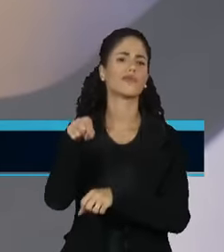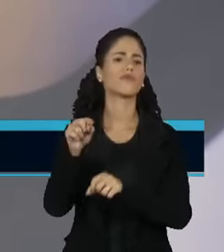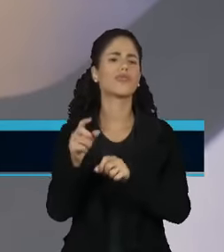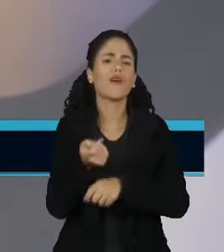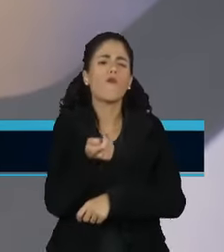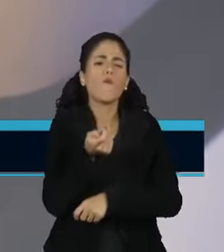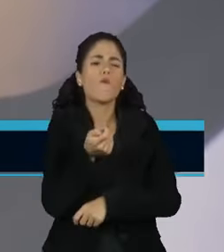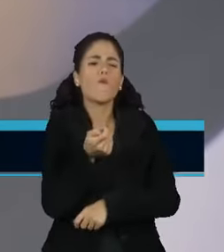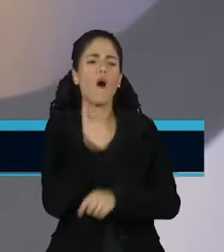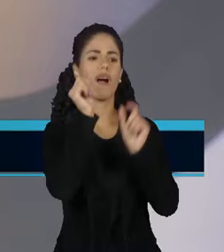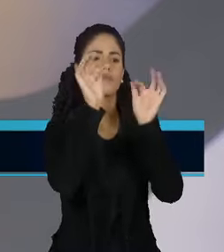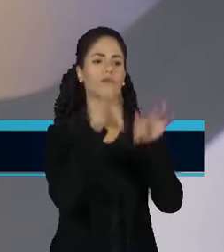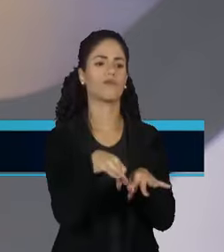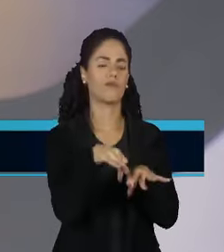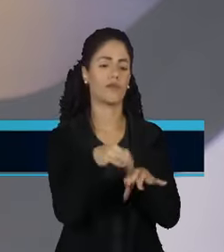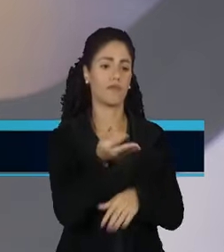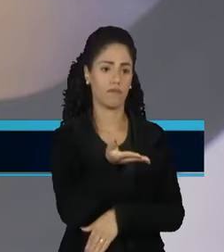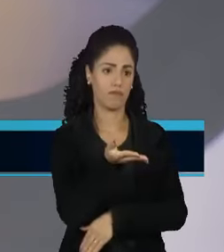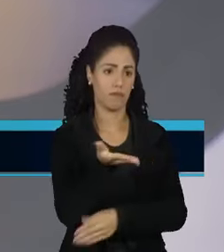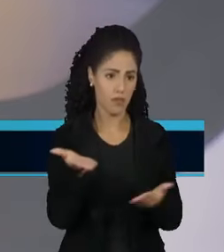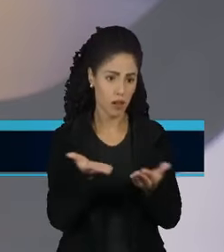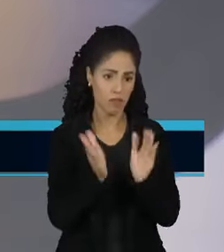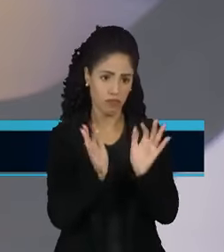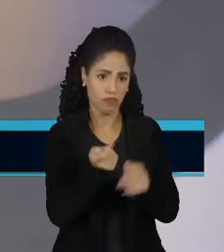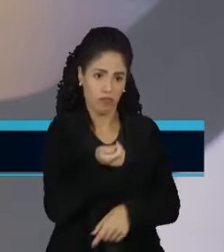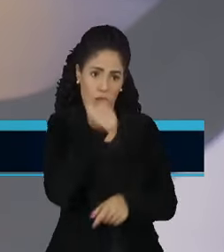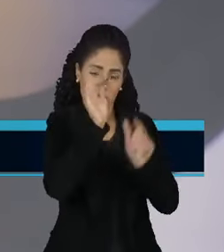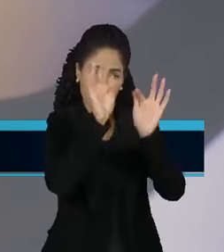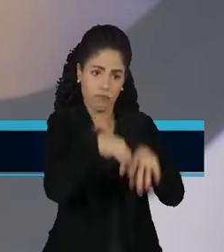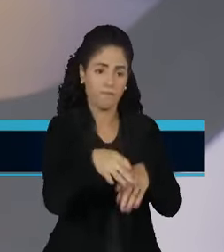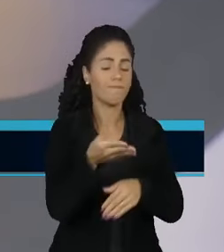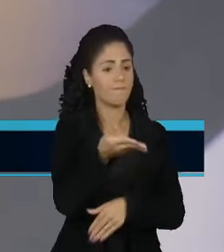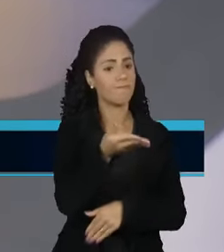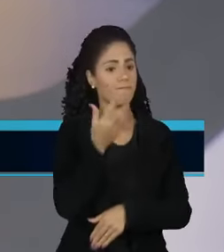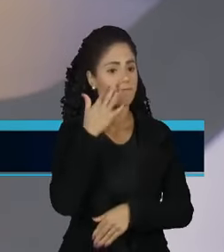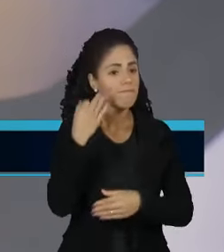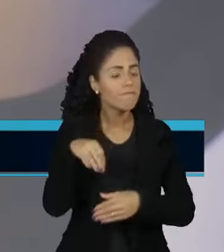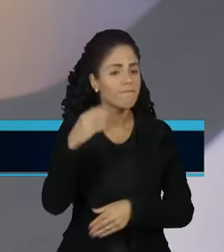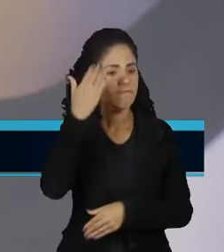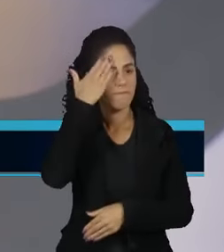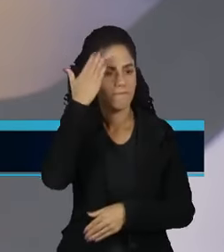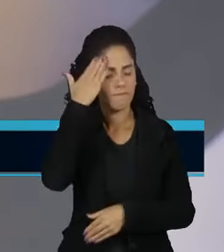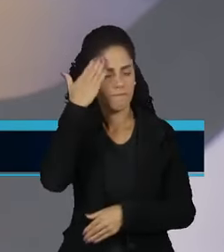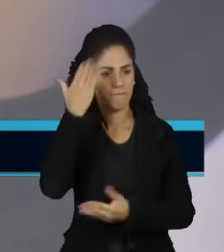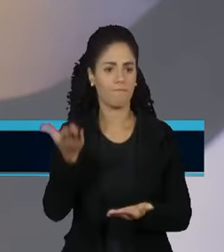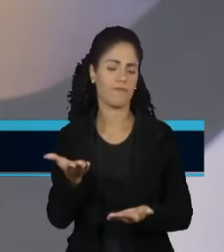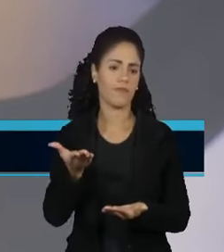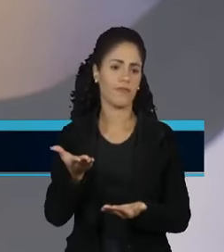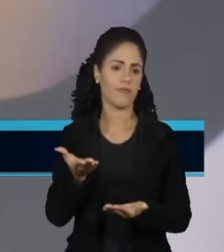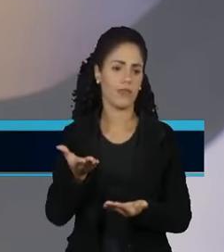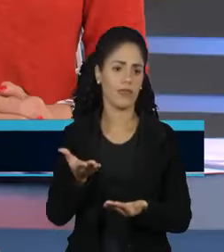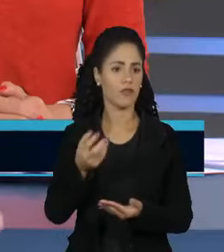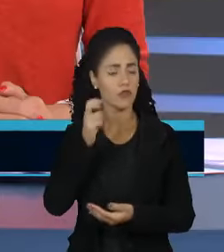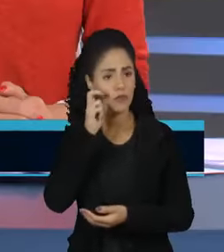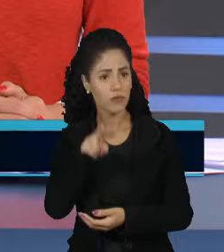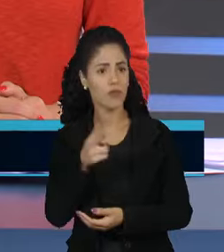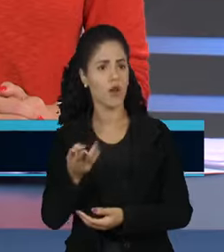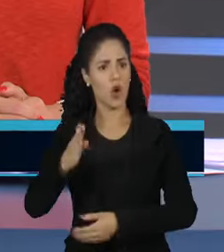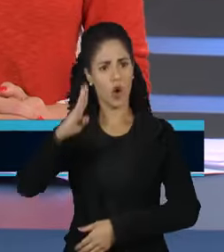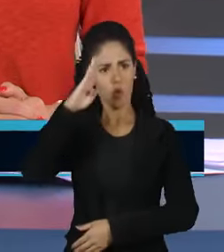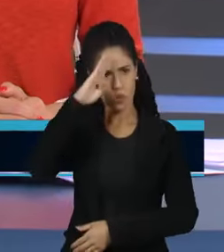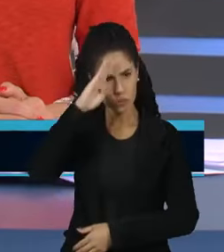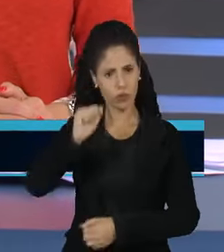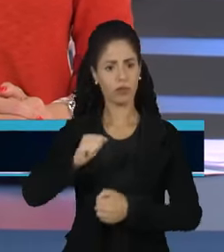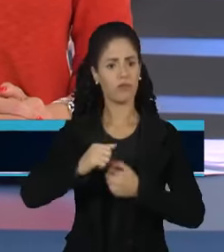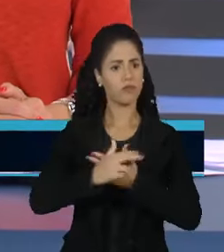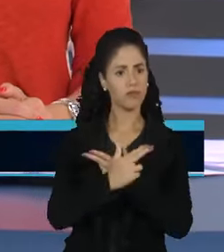final. A cadeia de comando foi explicitada pelos comandantes, veja, comandantes da